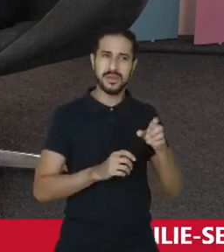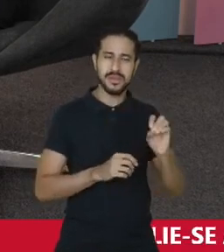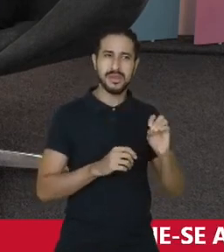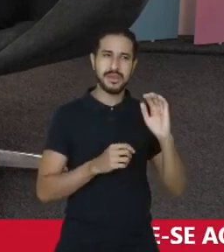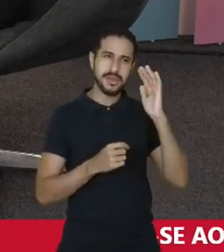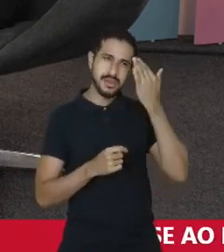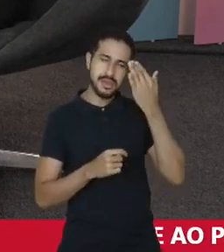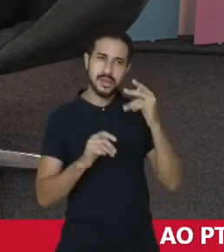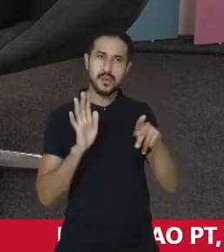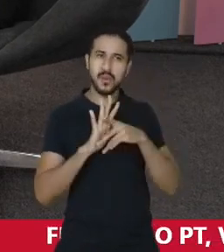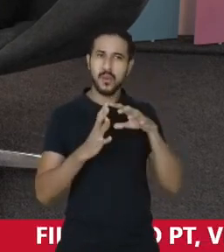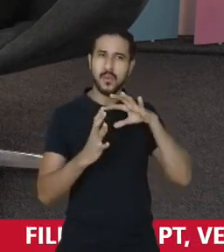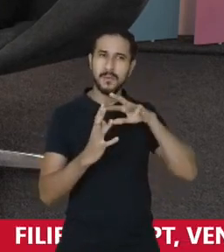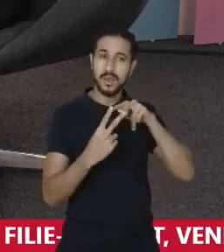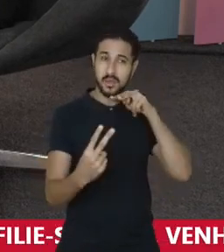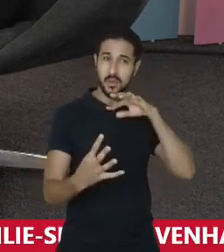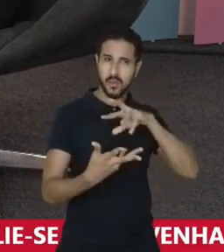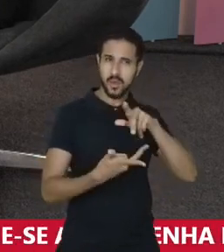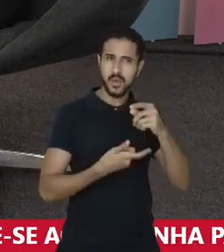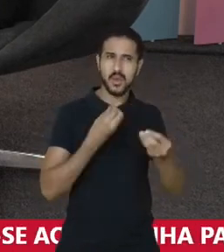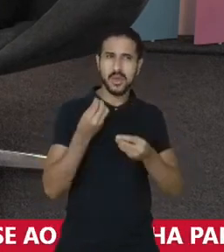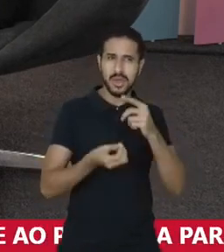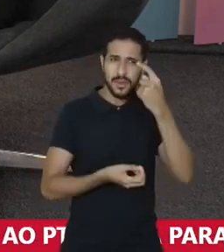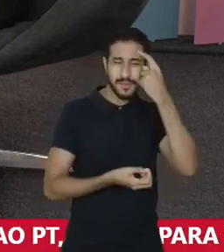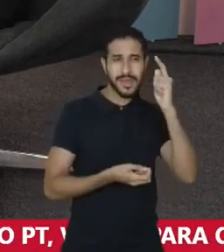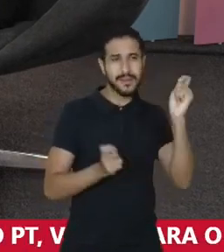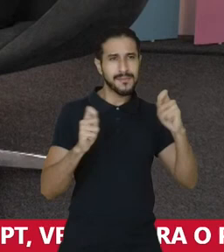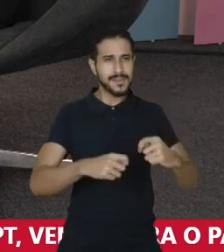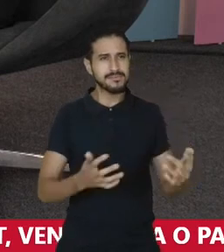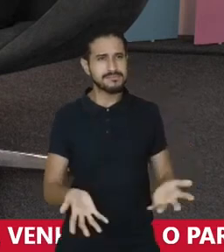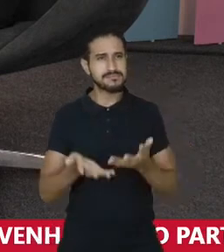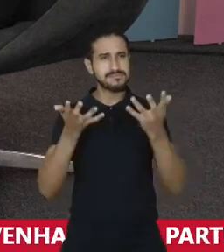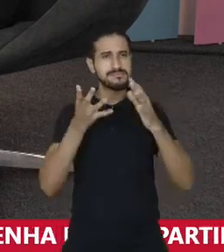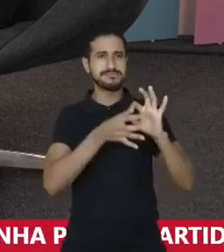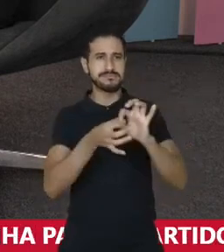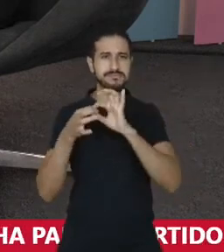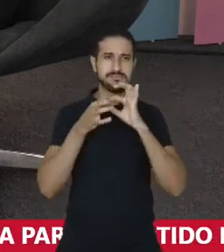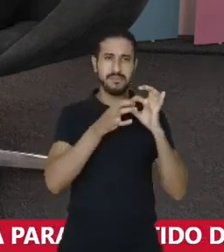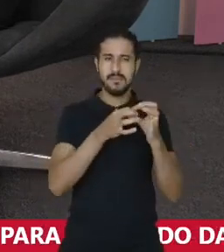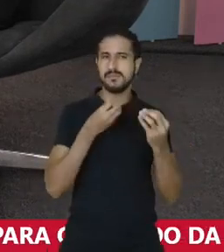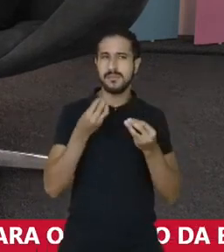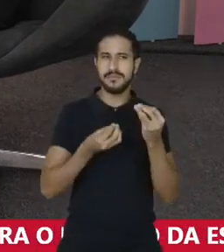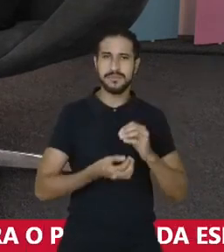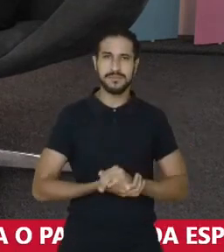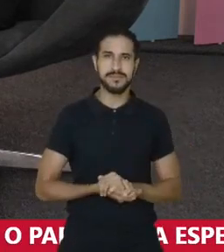de entendimento de mundo? Como você acha que é possível promover essa conexão?